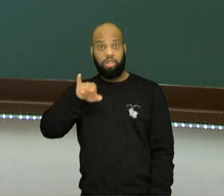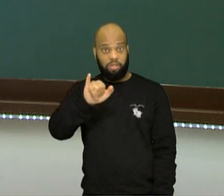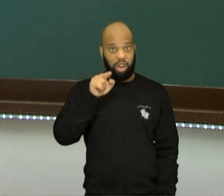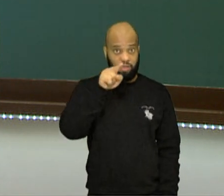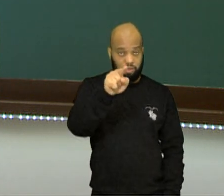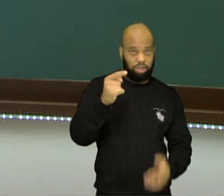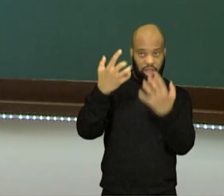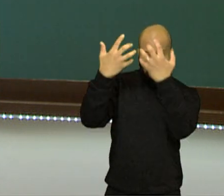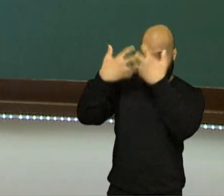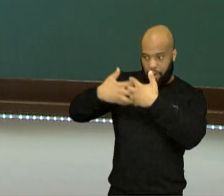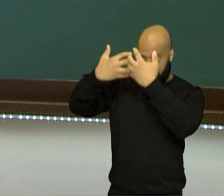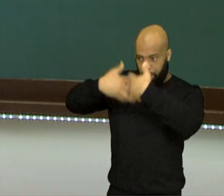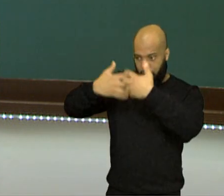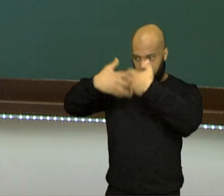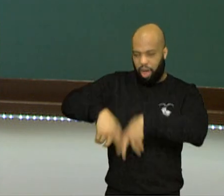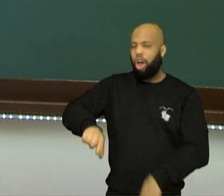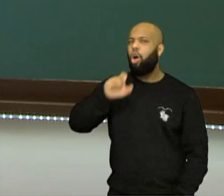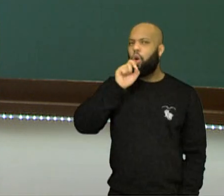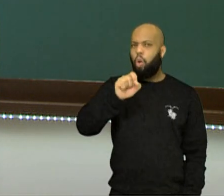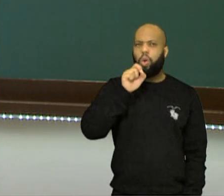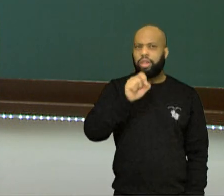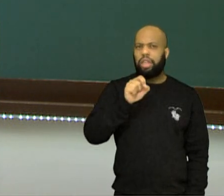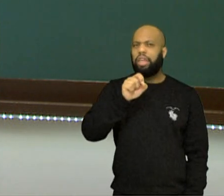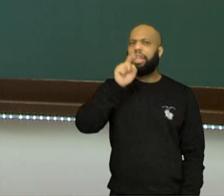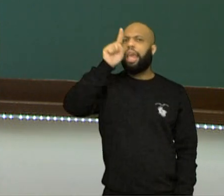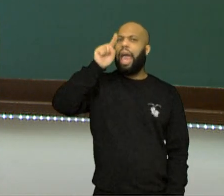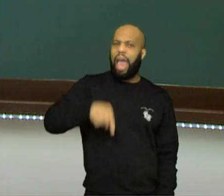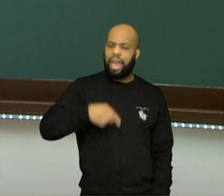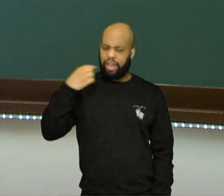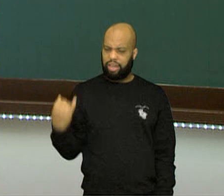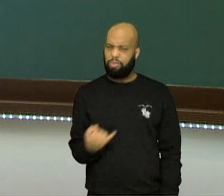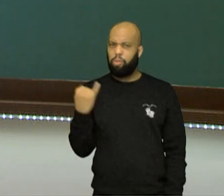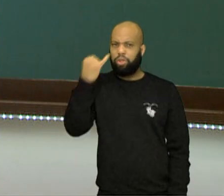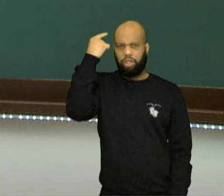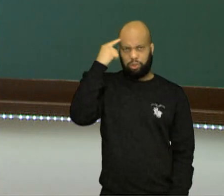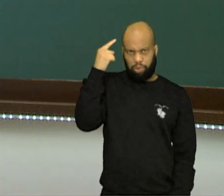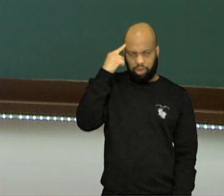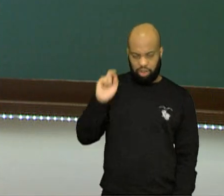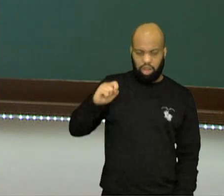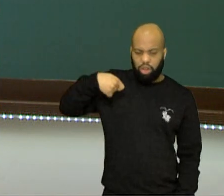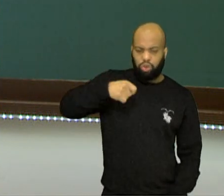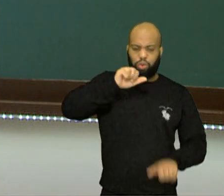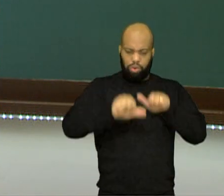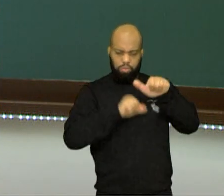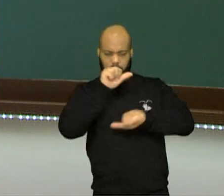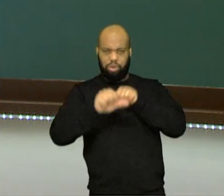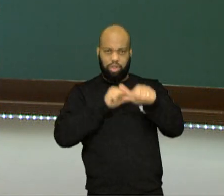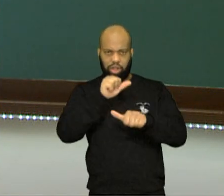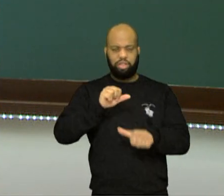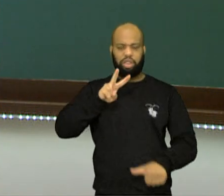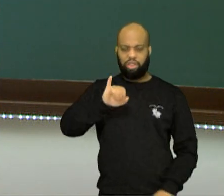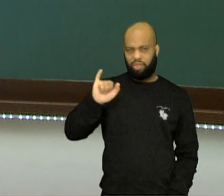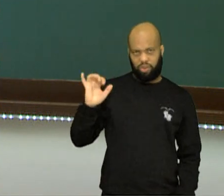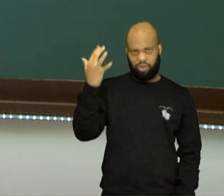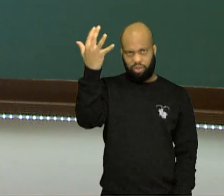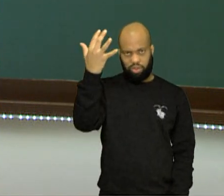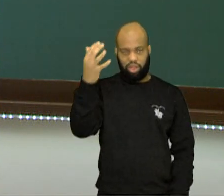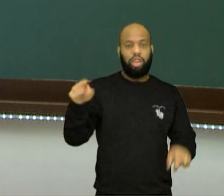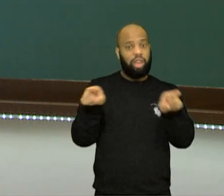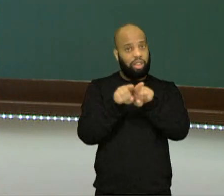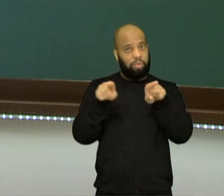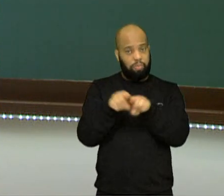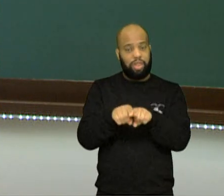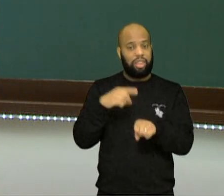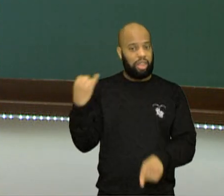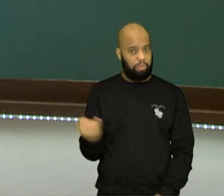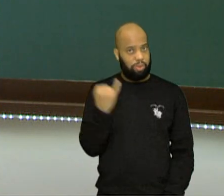refletir no que seria interessante em relação às mudanças que devem ocorrer e que dependem da